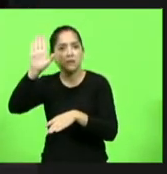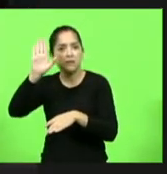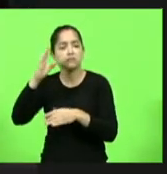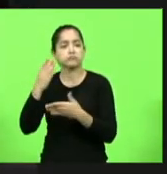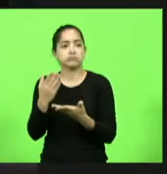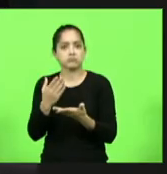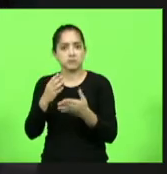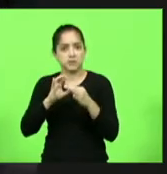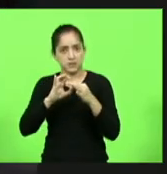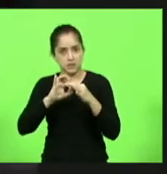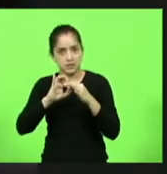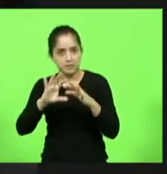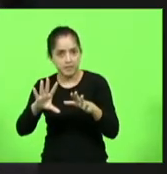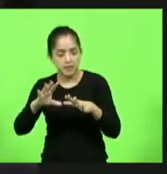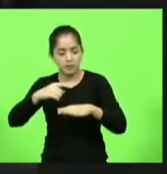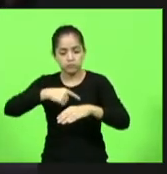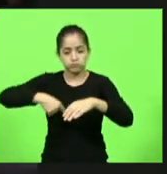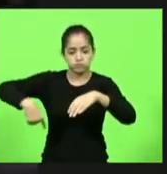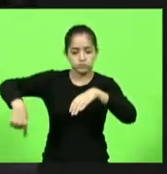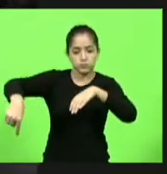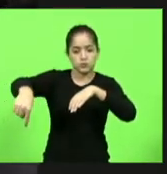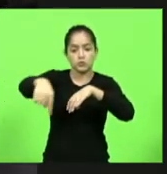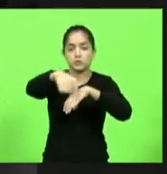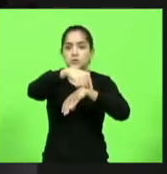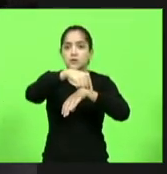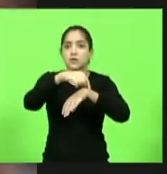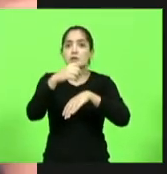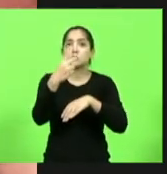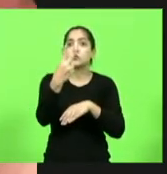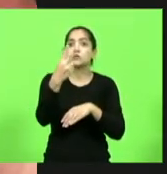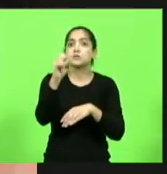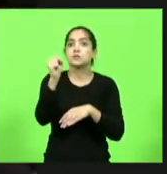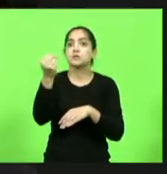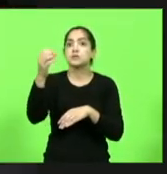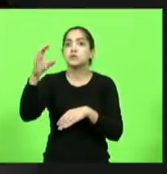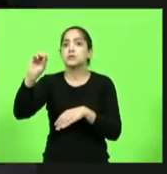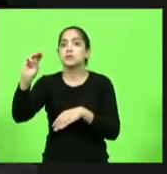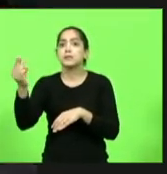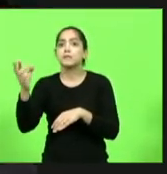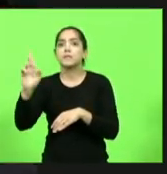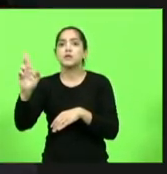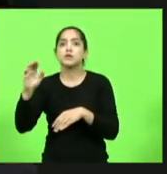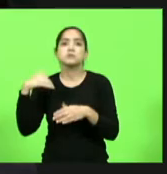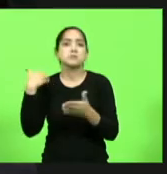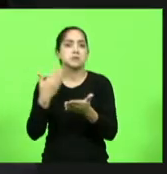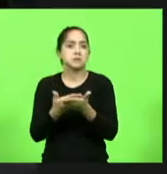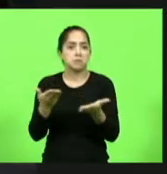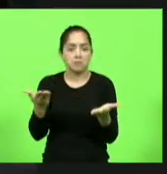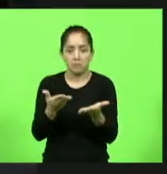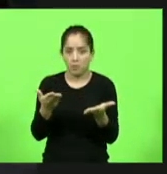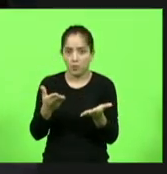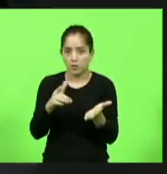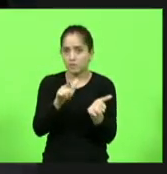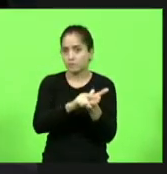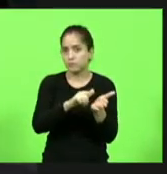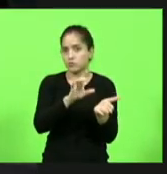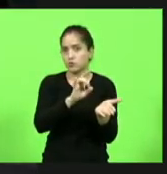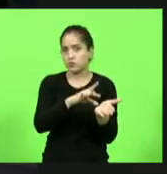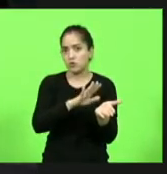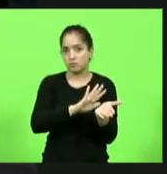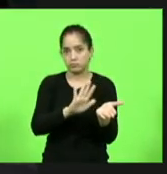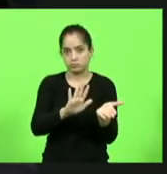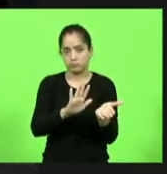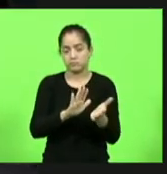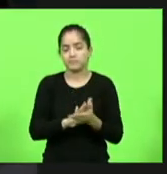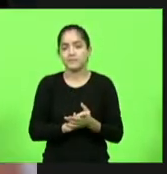o anel de contorno de Joinville, na ordem de 280 milhões, que até agora não saiu do papel. Então, é